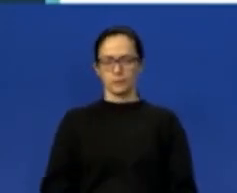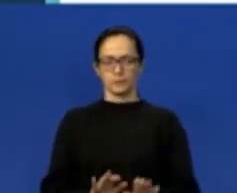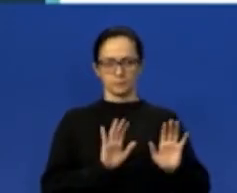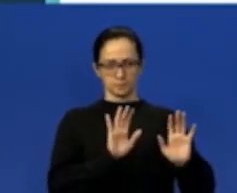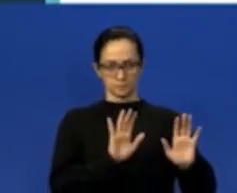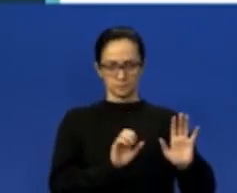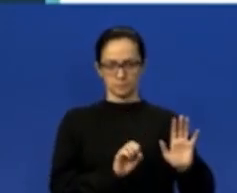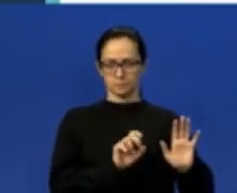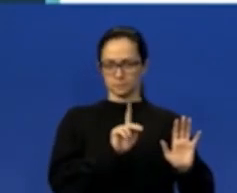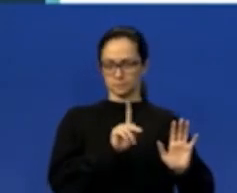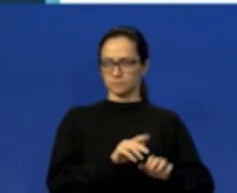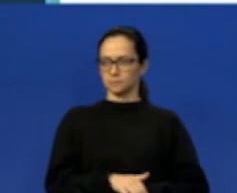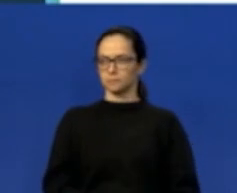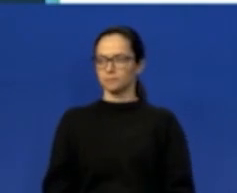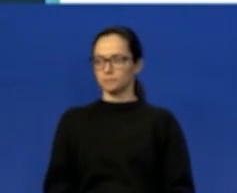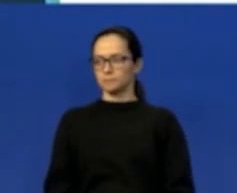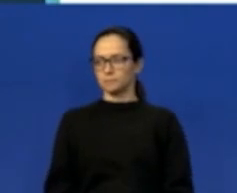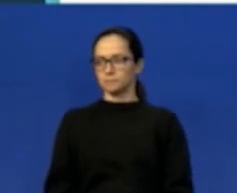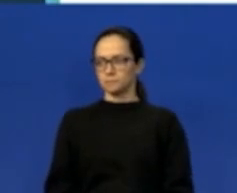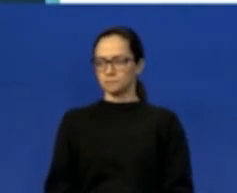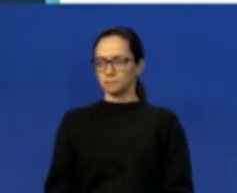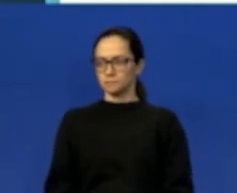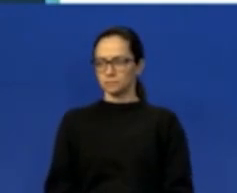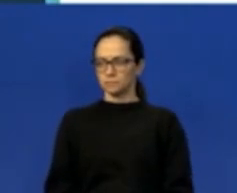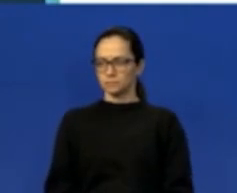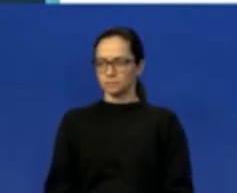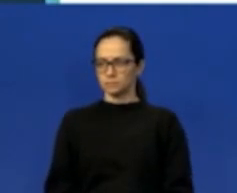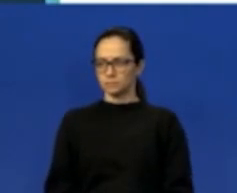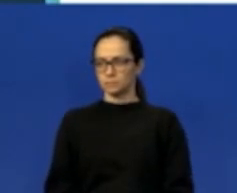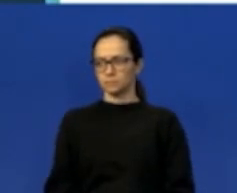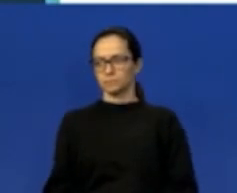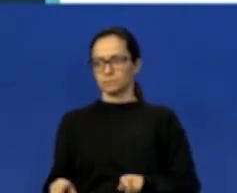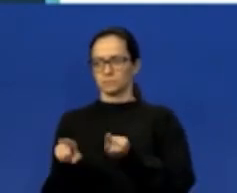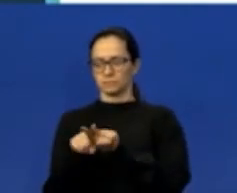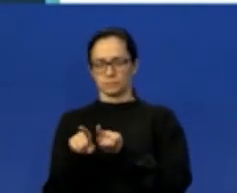né? Vamos ver a seguinte figura. Bom, o